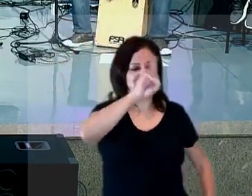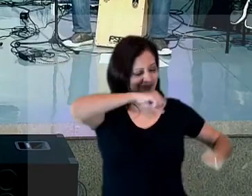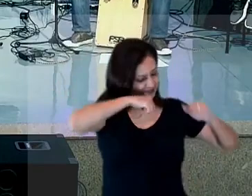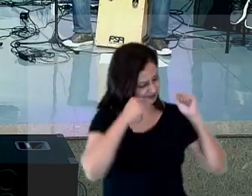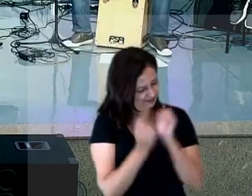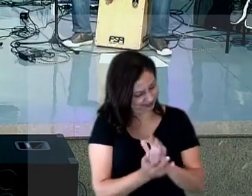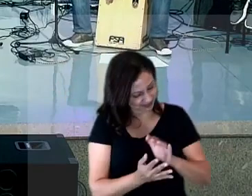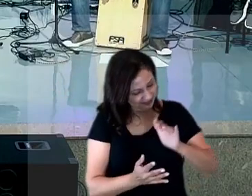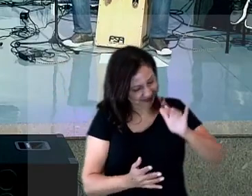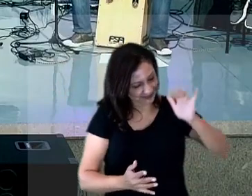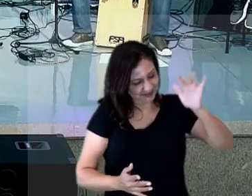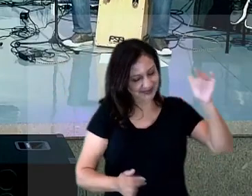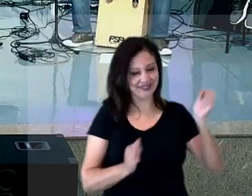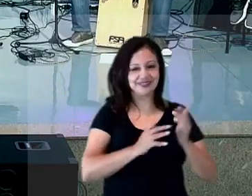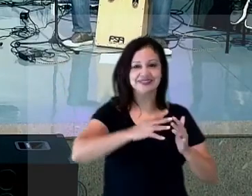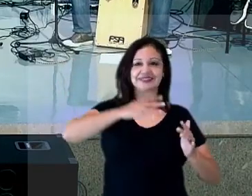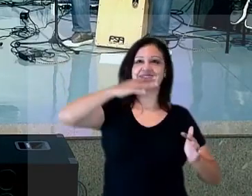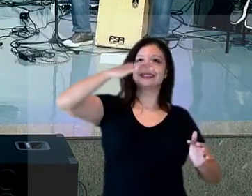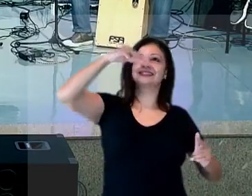brilha mais.